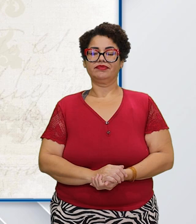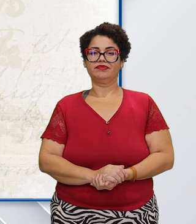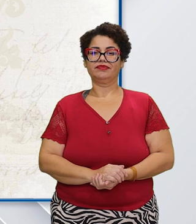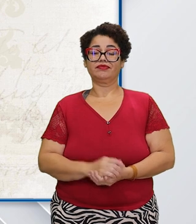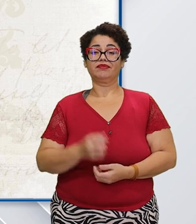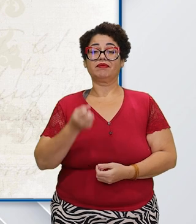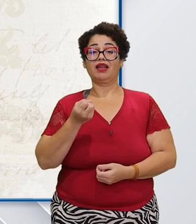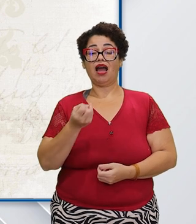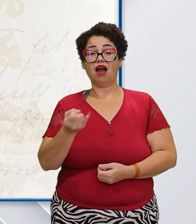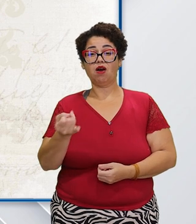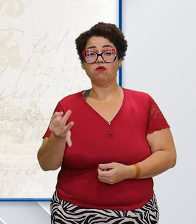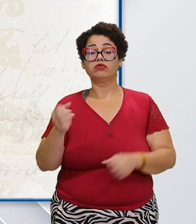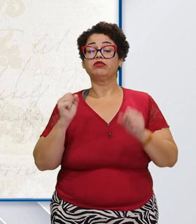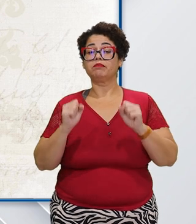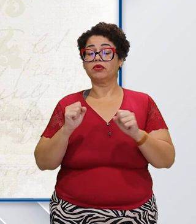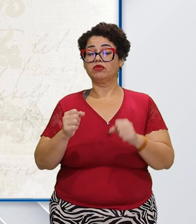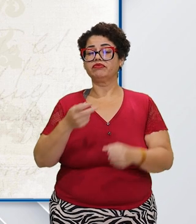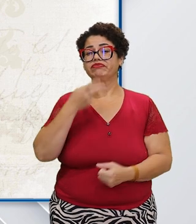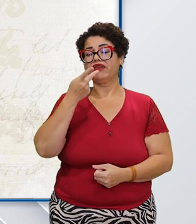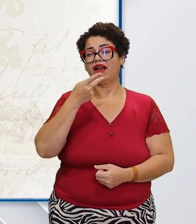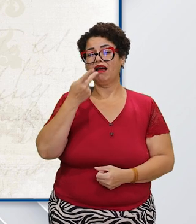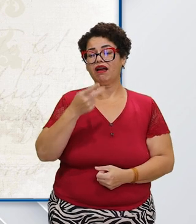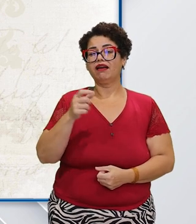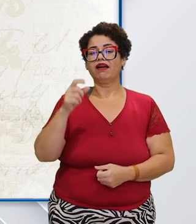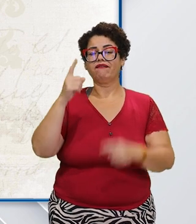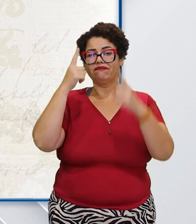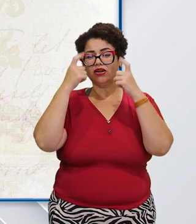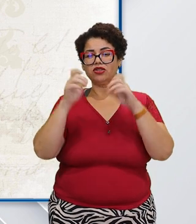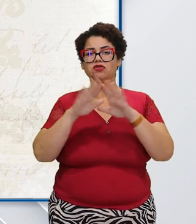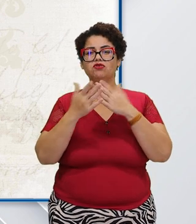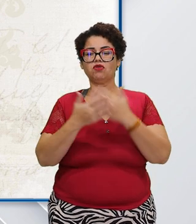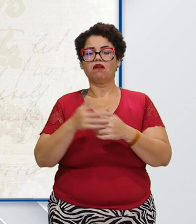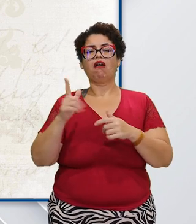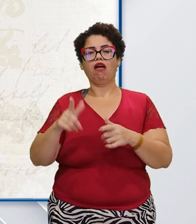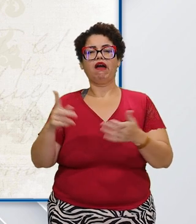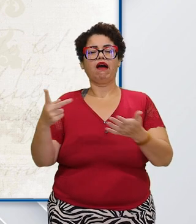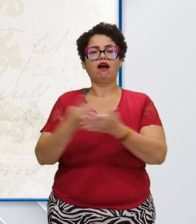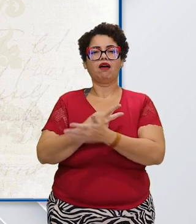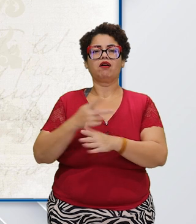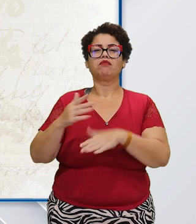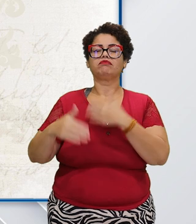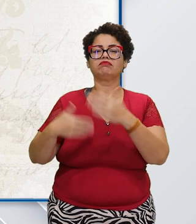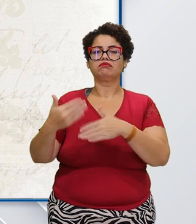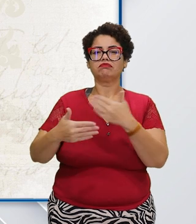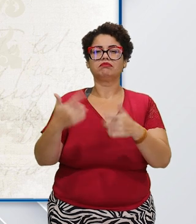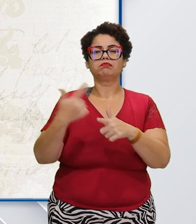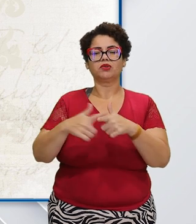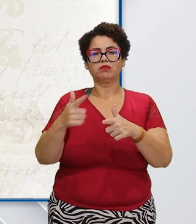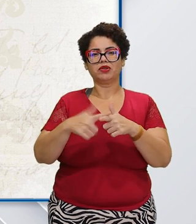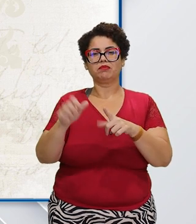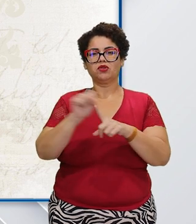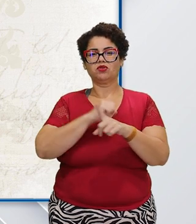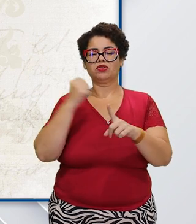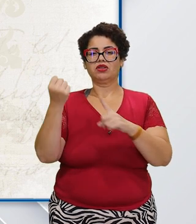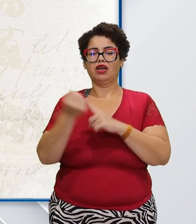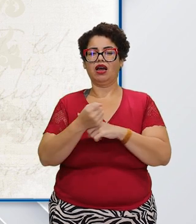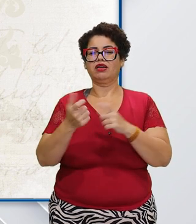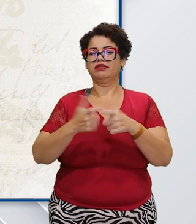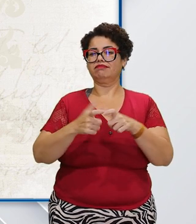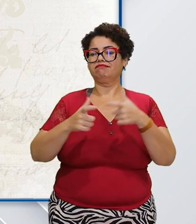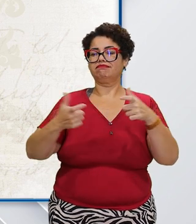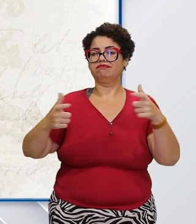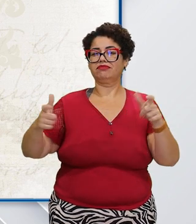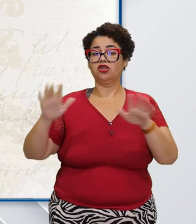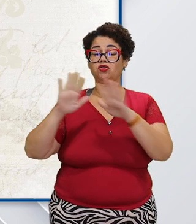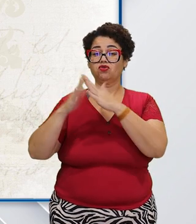contra-argumento Alguns podem argumentar que a violência escolar é uma consequência inevitável de problemas sociais mais